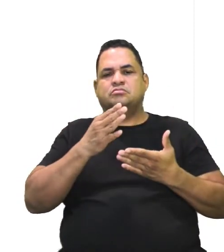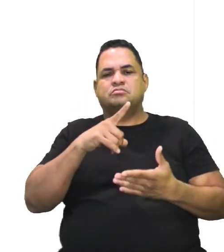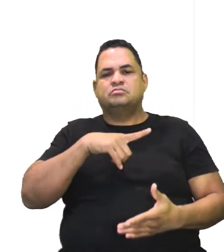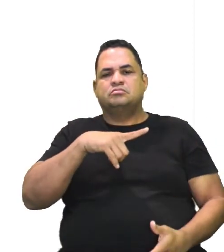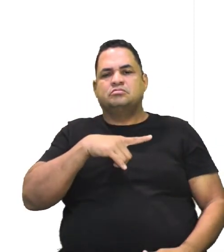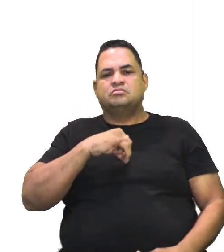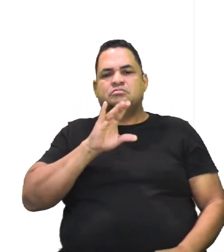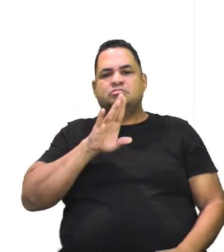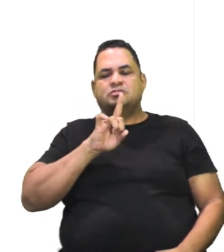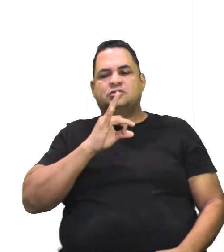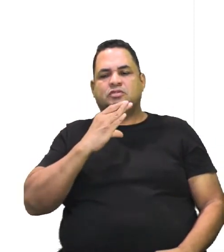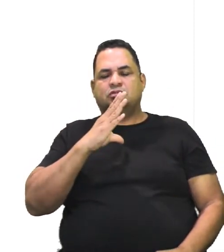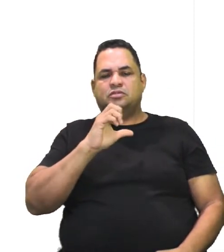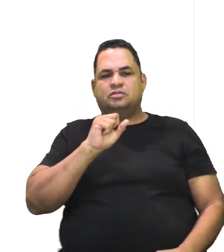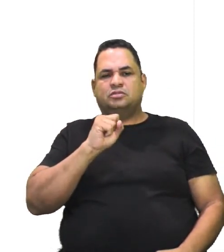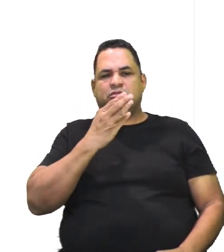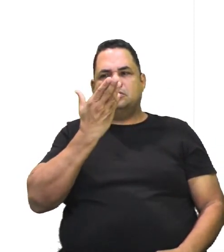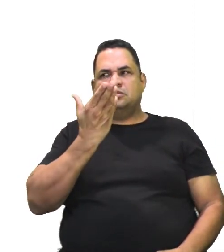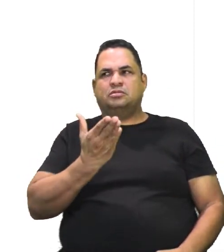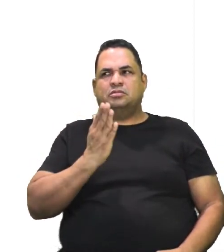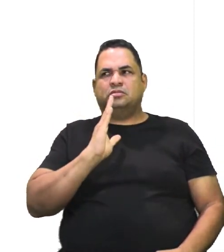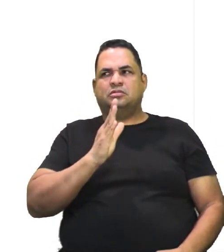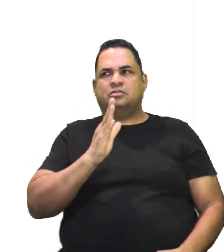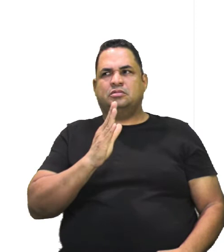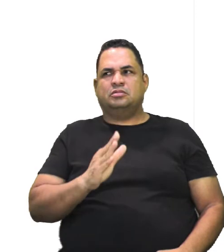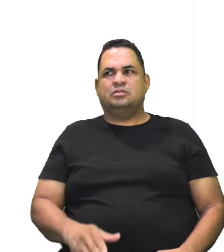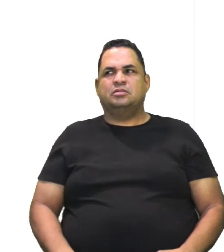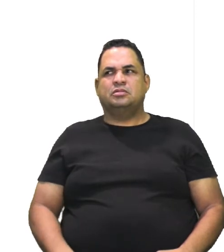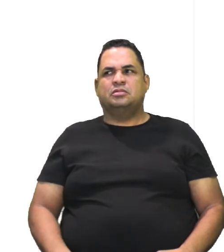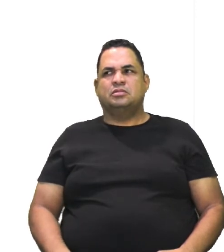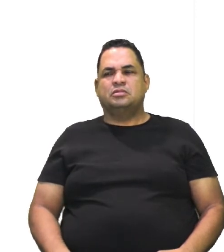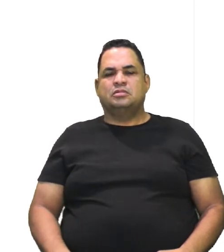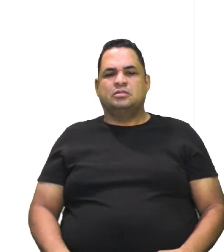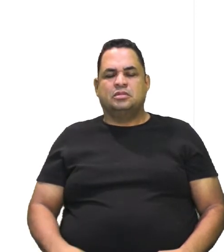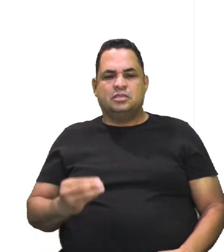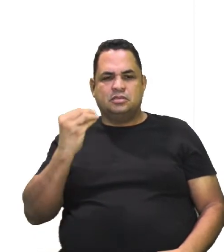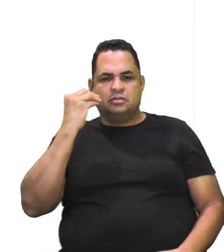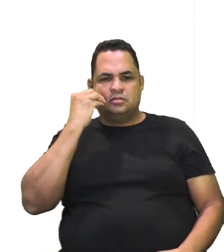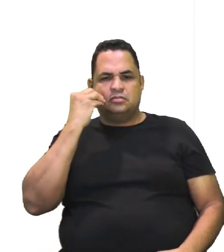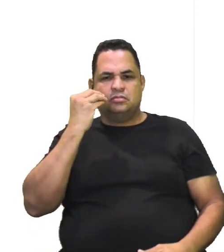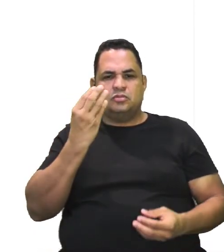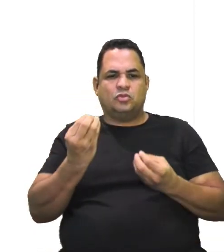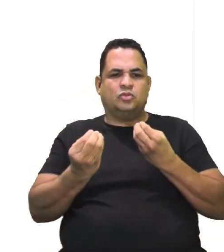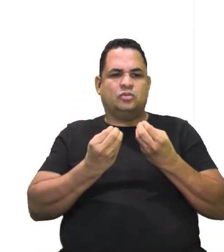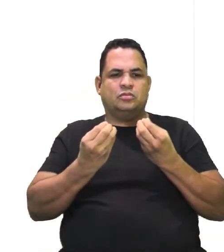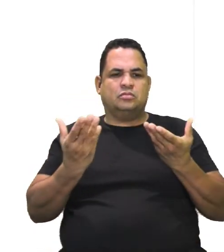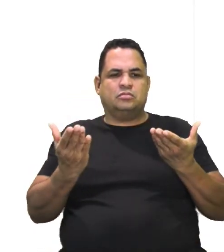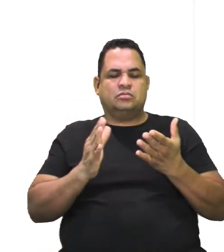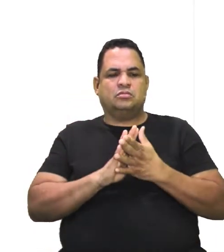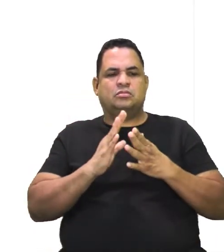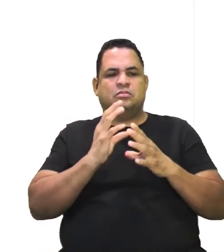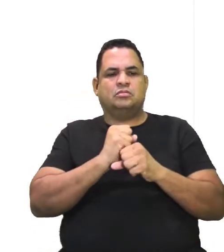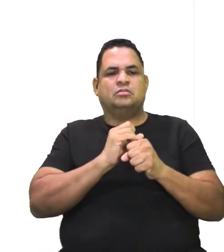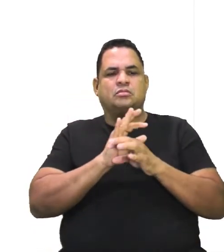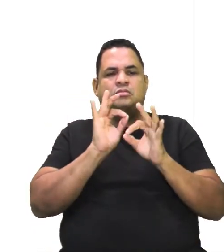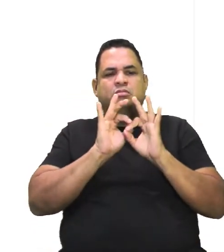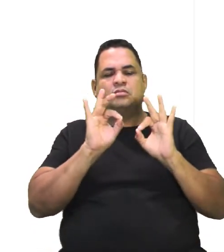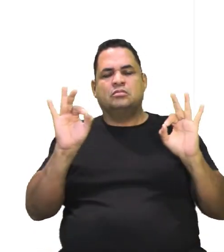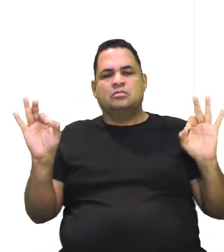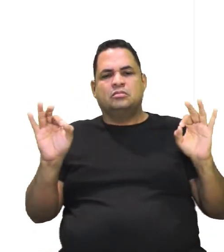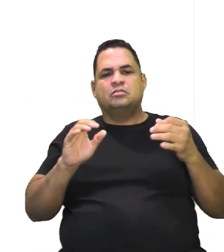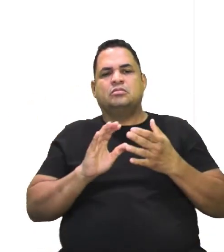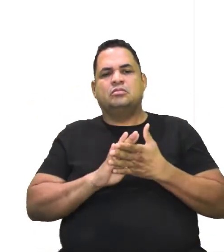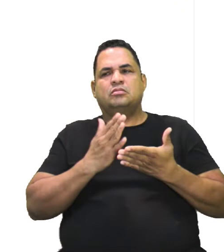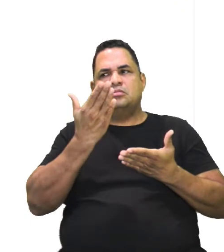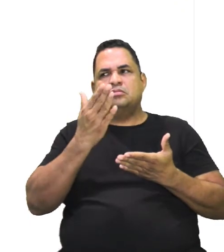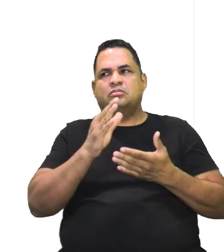Nesse caso aqui, vamos deixar para vocês essa experiência aqui. Como que funciona? Nós vamos calcular aqui só a distância entre dois pontos,